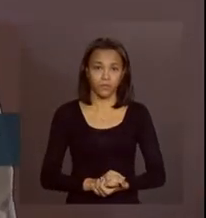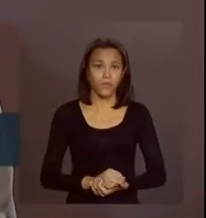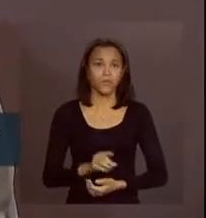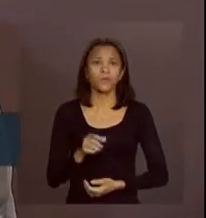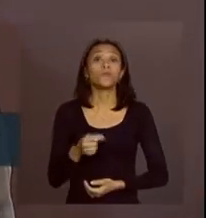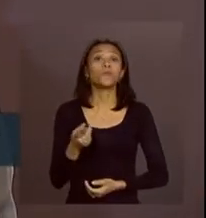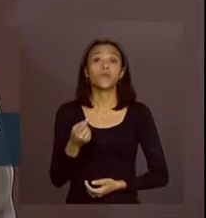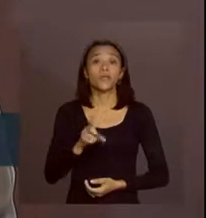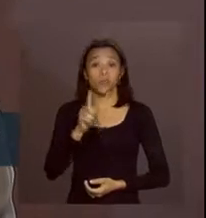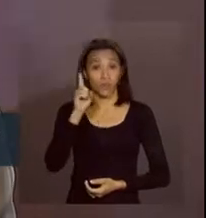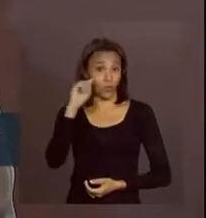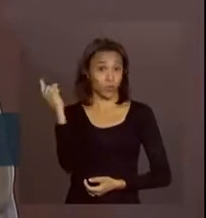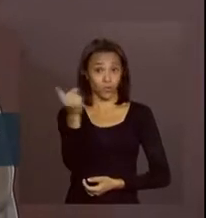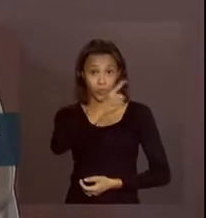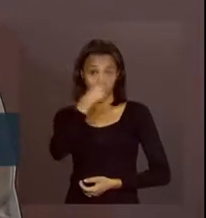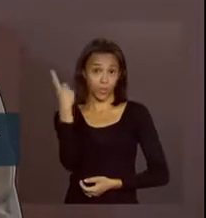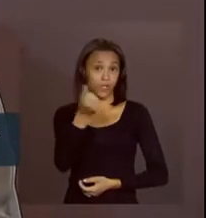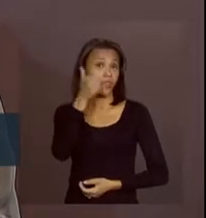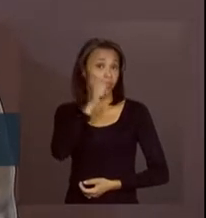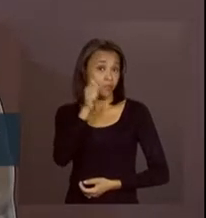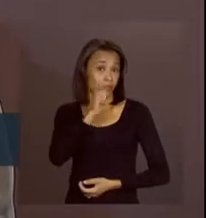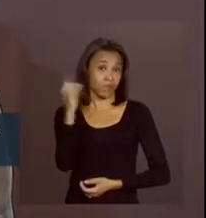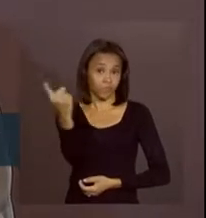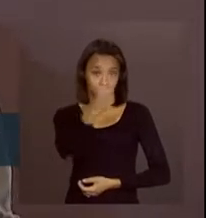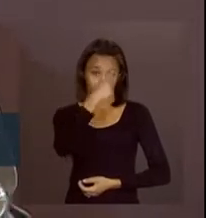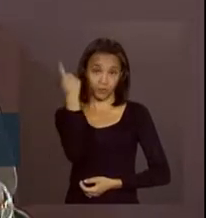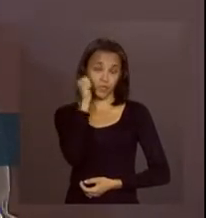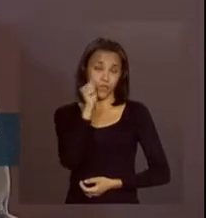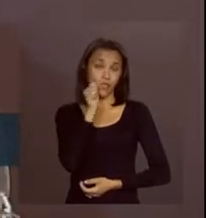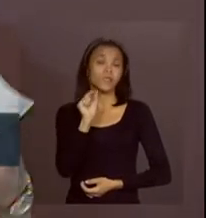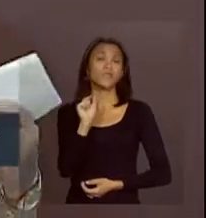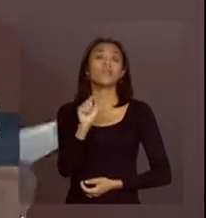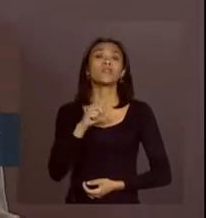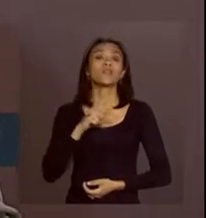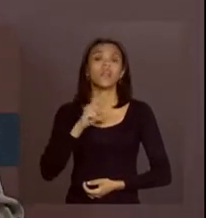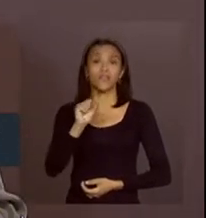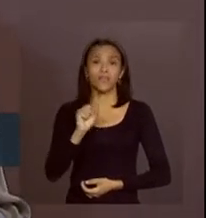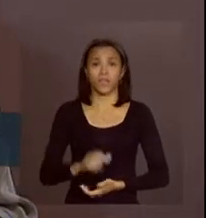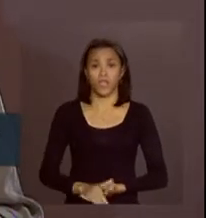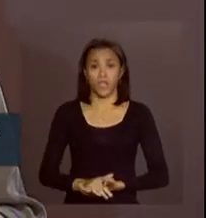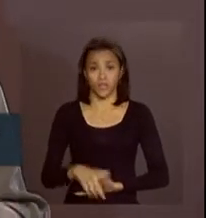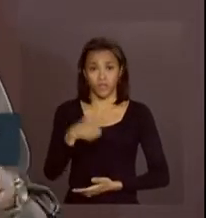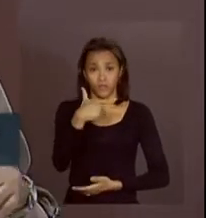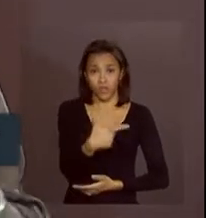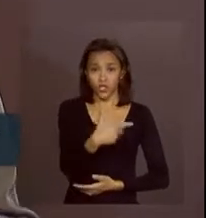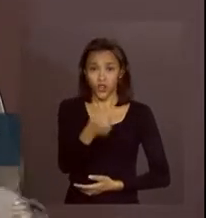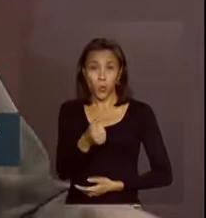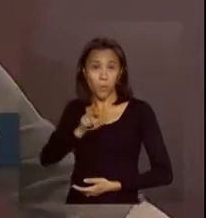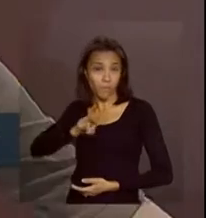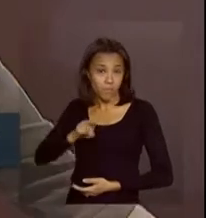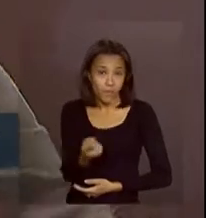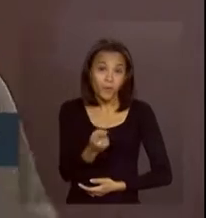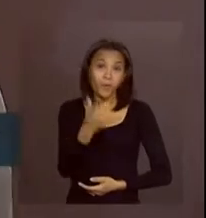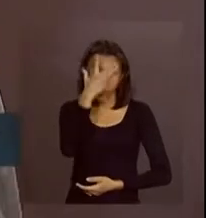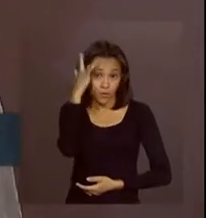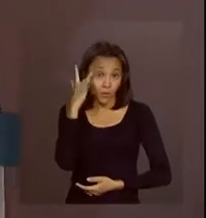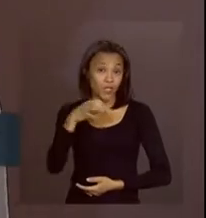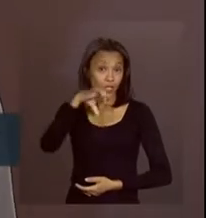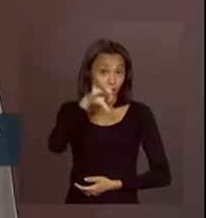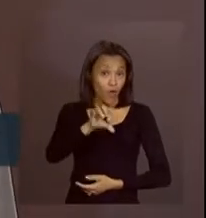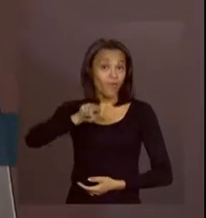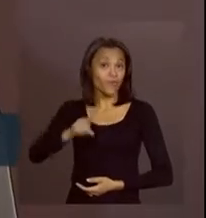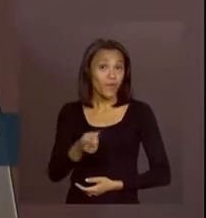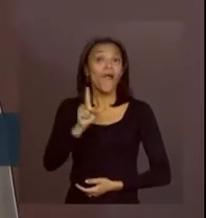Dia das mulheres uma exposição em que houve a presença de 21 mil pessoas sendo que 9 mil eram